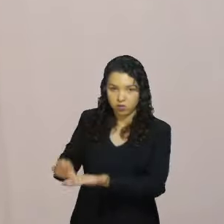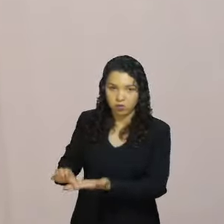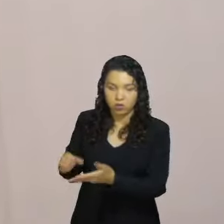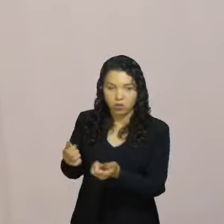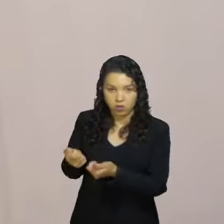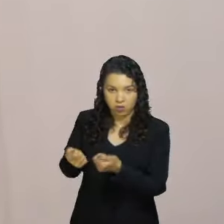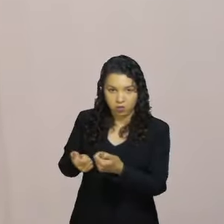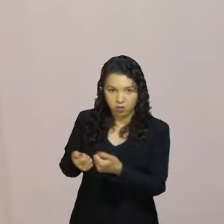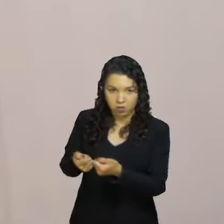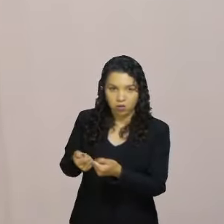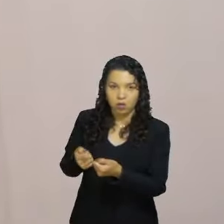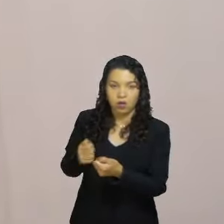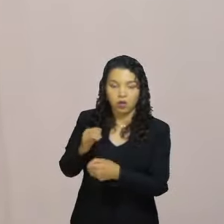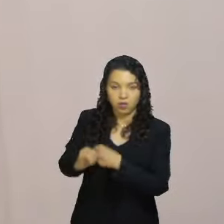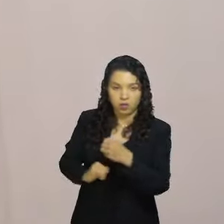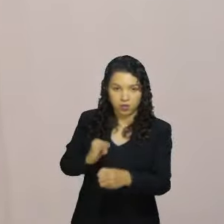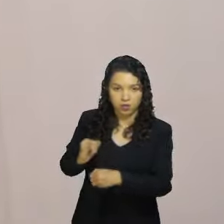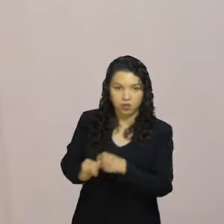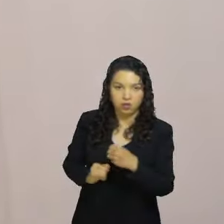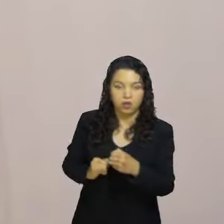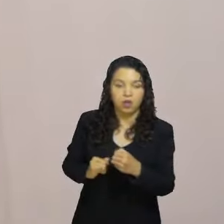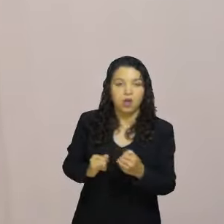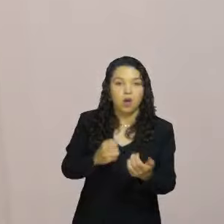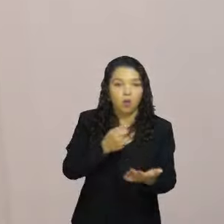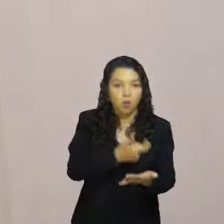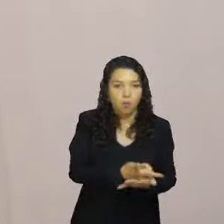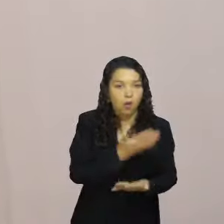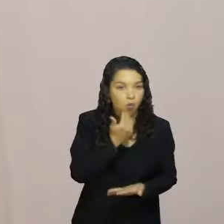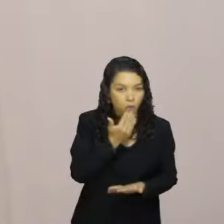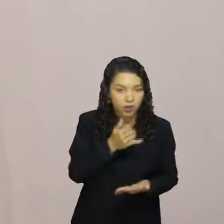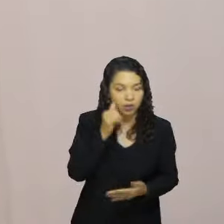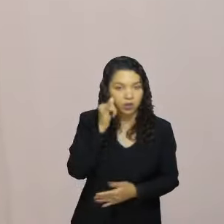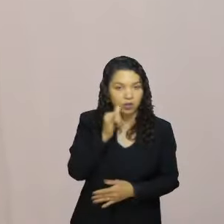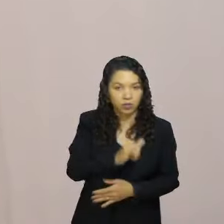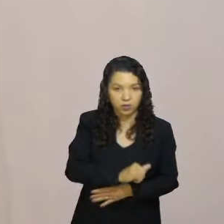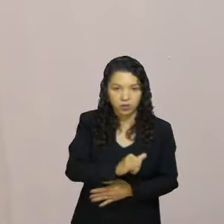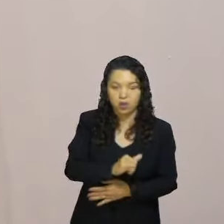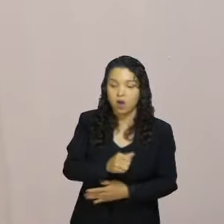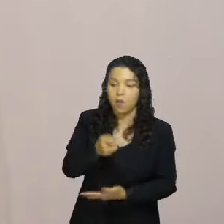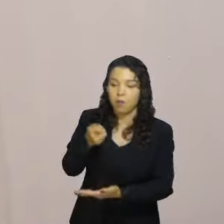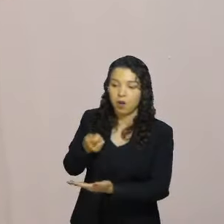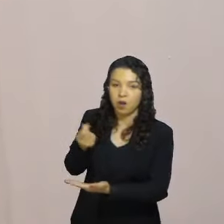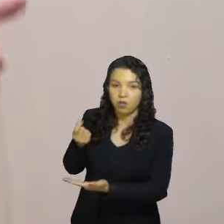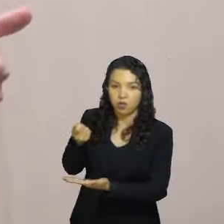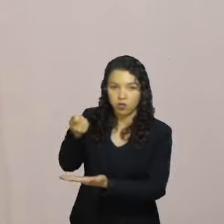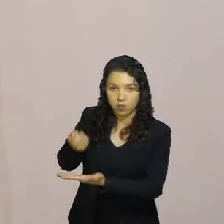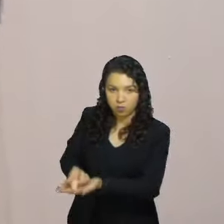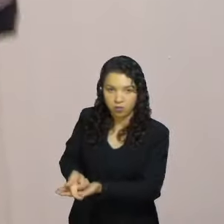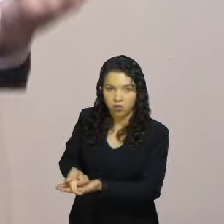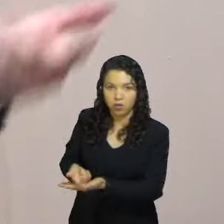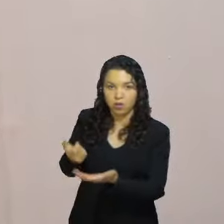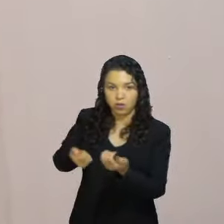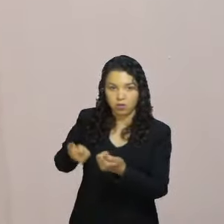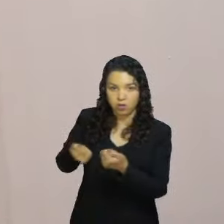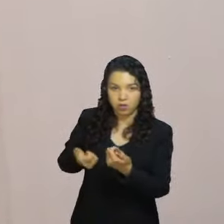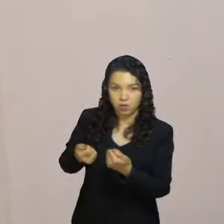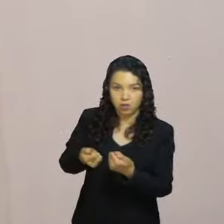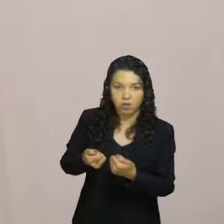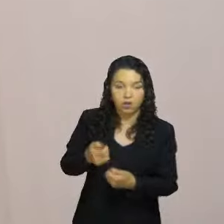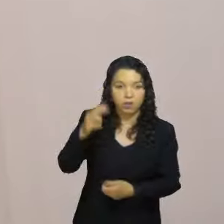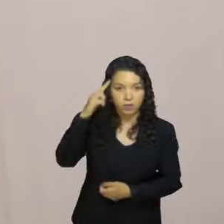comprar comida, deixou de botar o prato na mesa para investir no cassino online. E imagina aqueles envergonhados que nem respondem